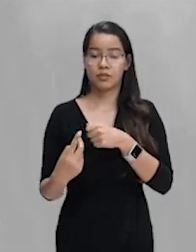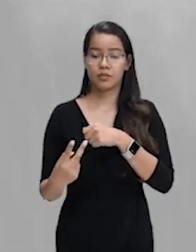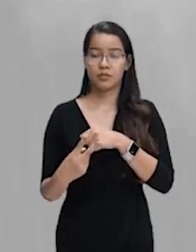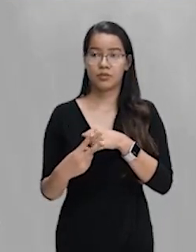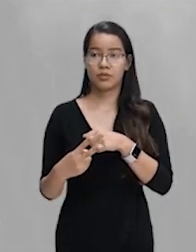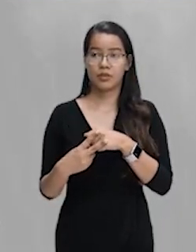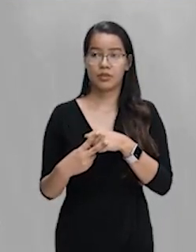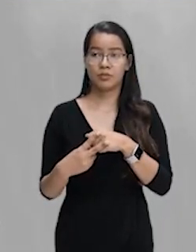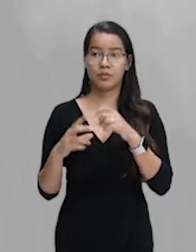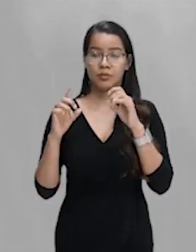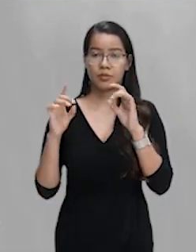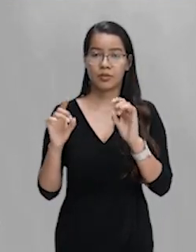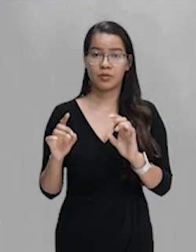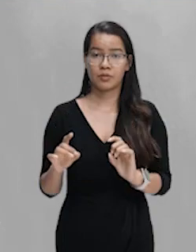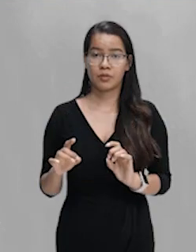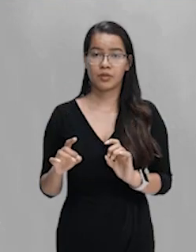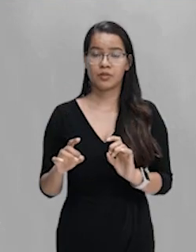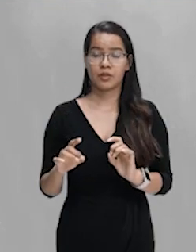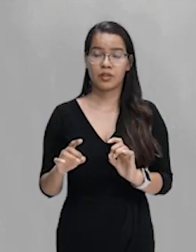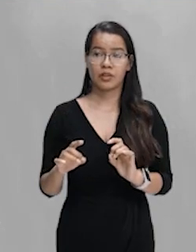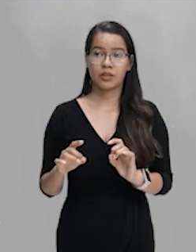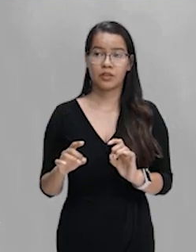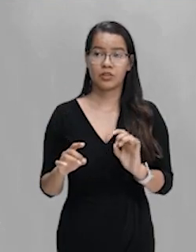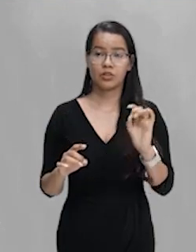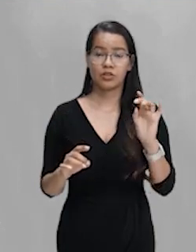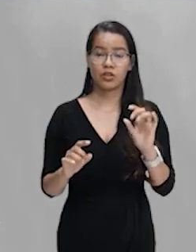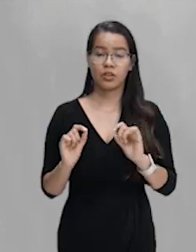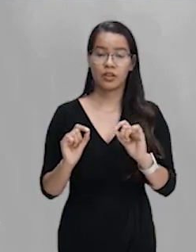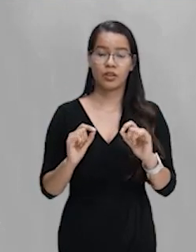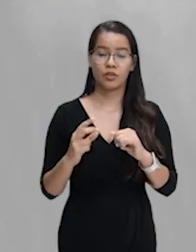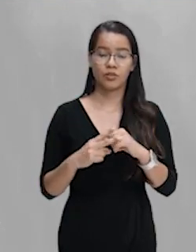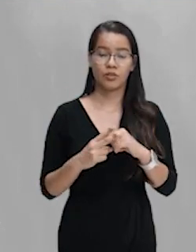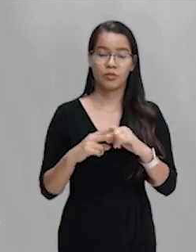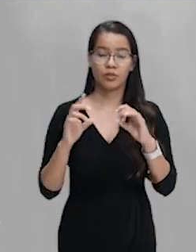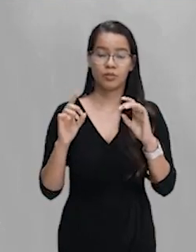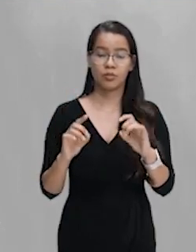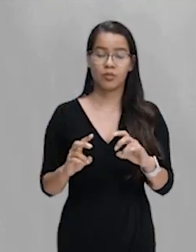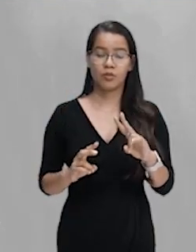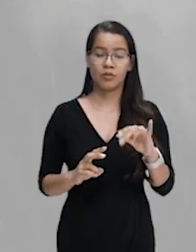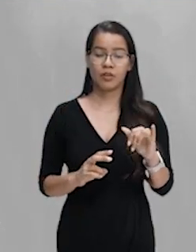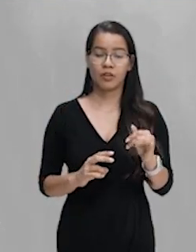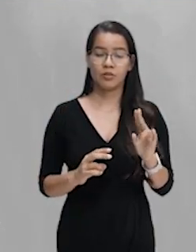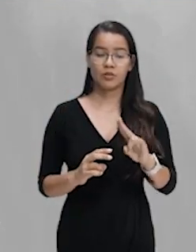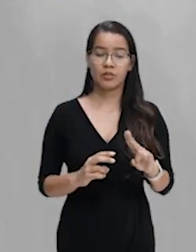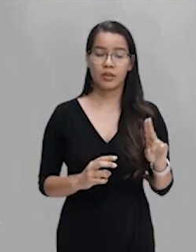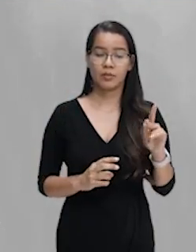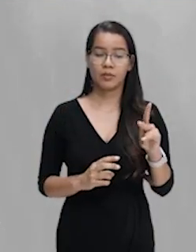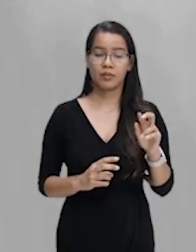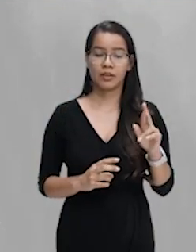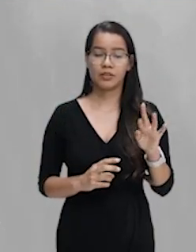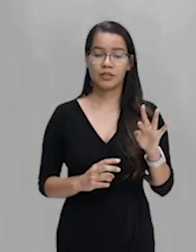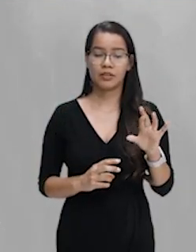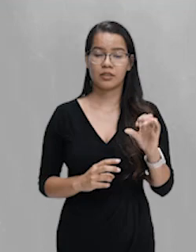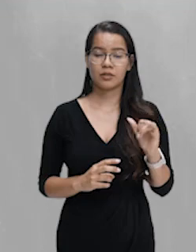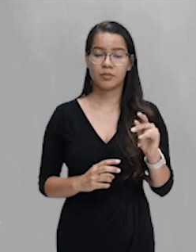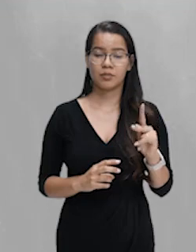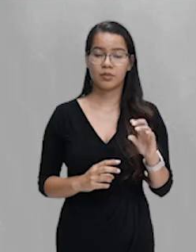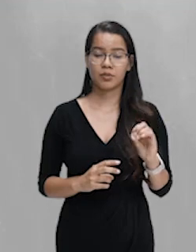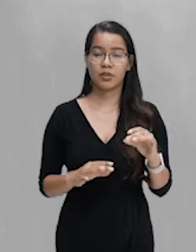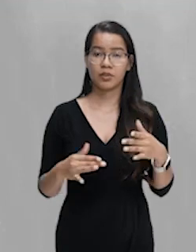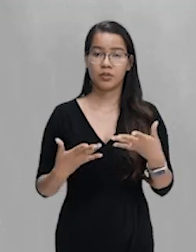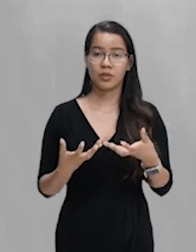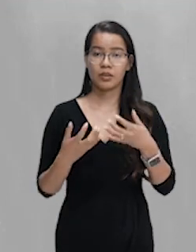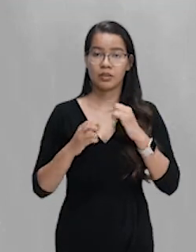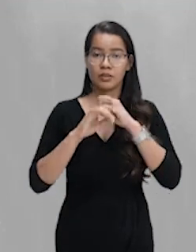verbo principal, tá certo? Só que esse verbo principal vai no particípio. Então, deixa eu tentar esclarecer melhor